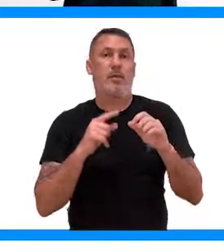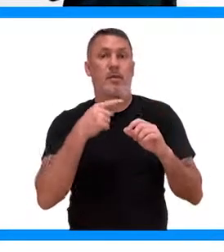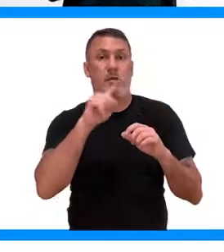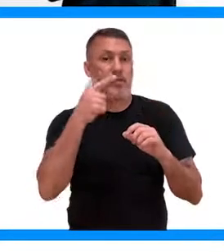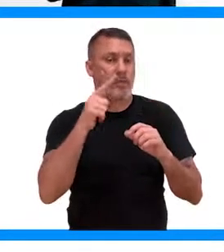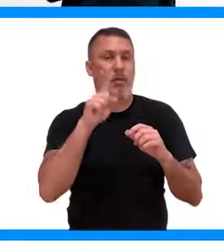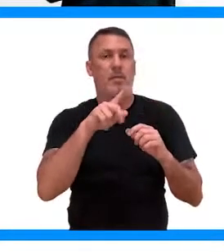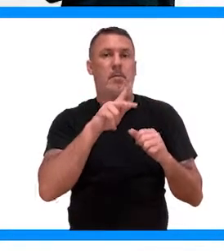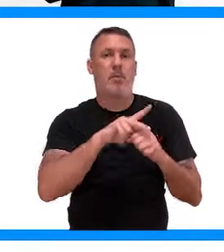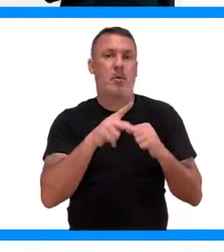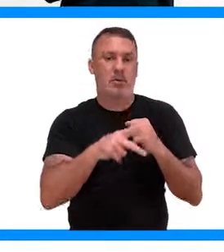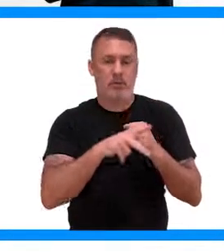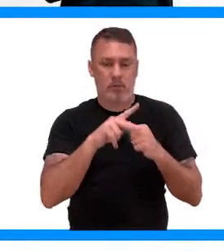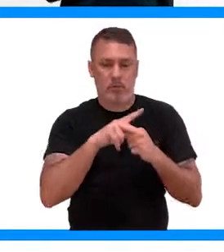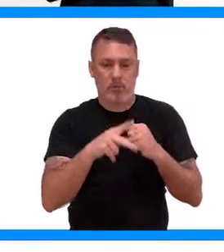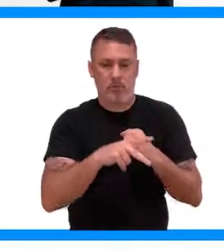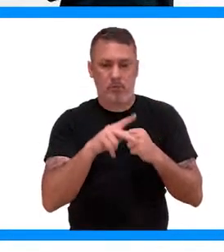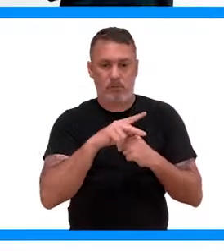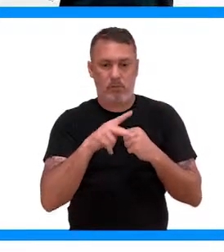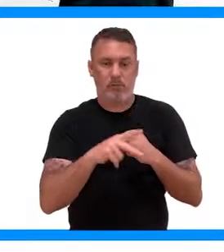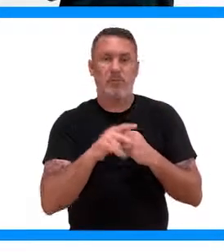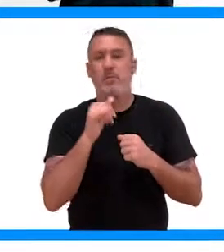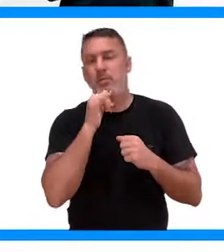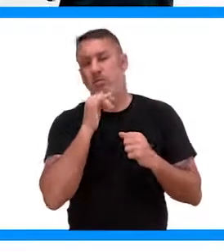um pastel de chocolate. Então, de,